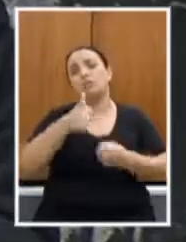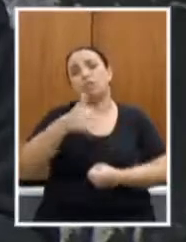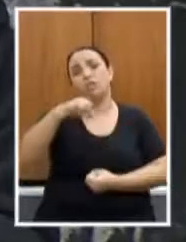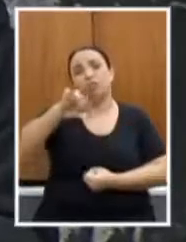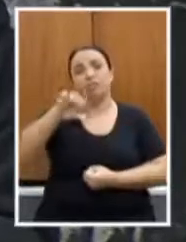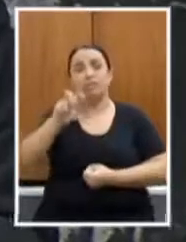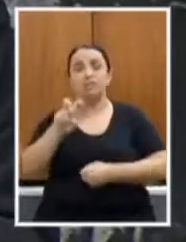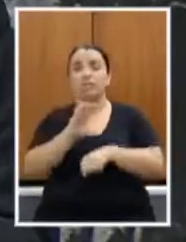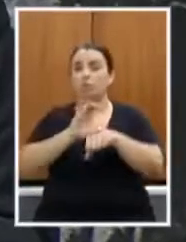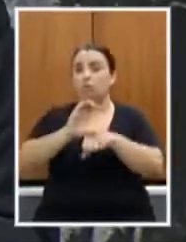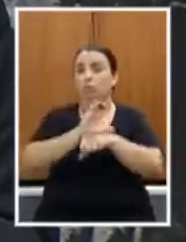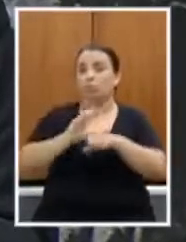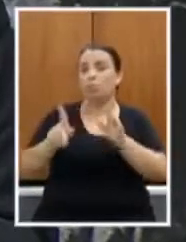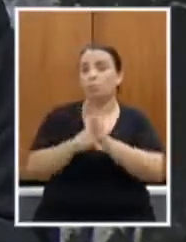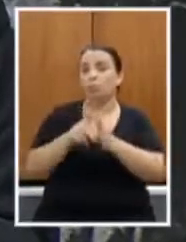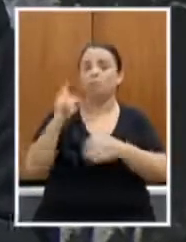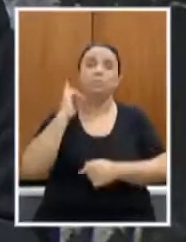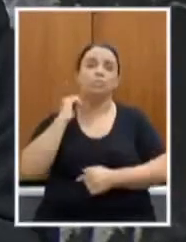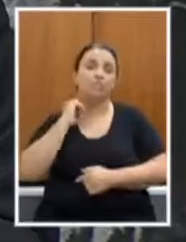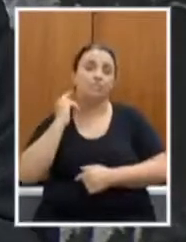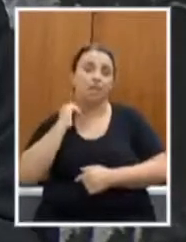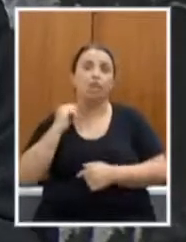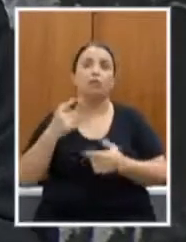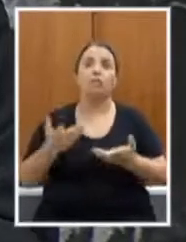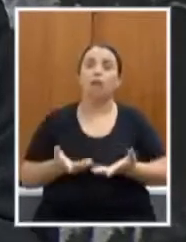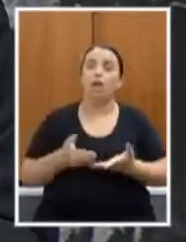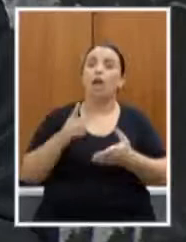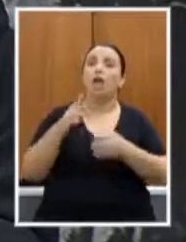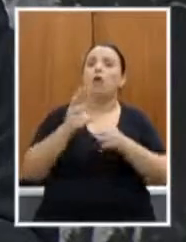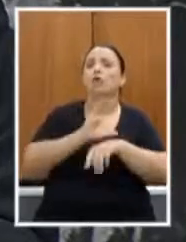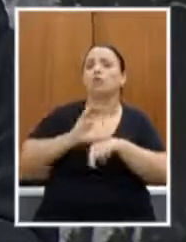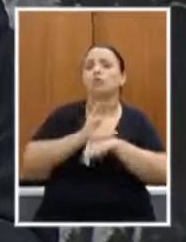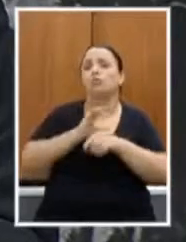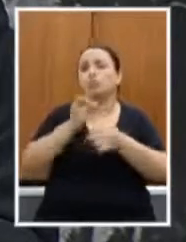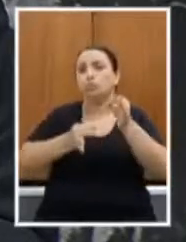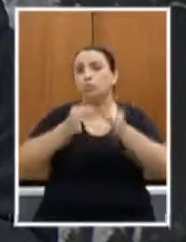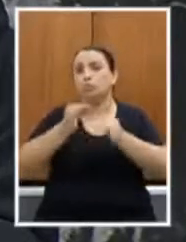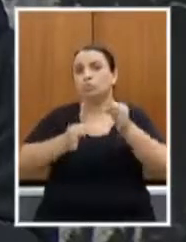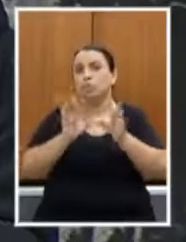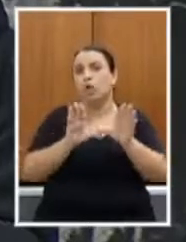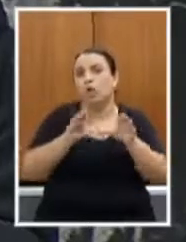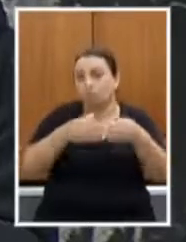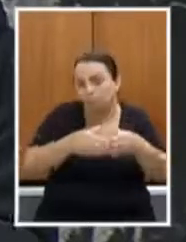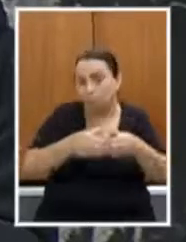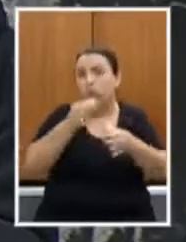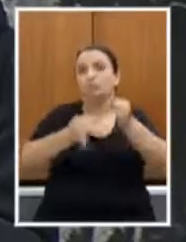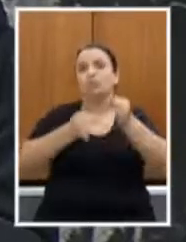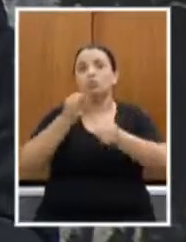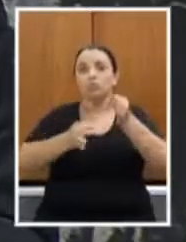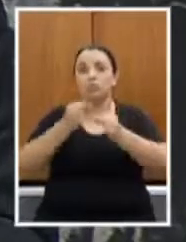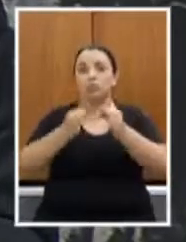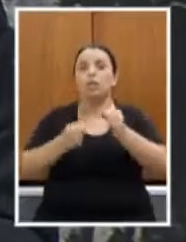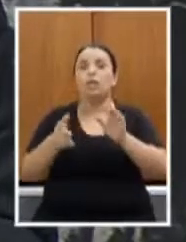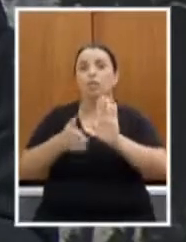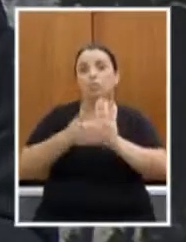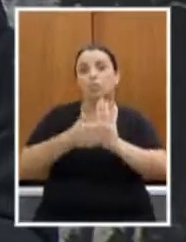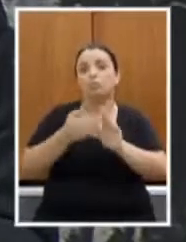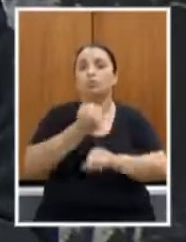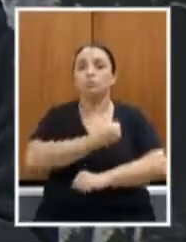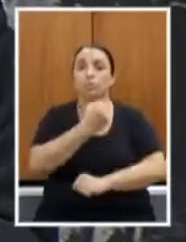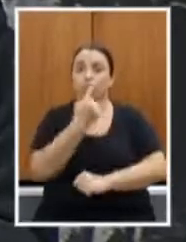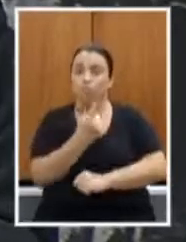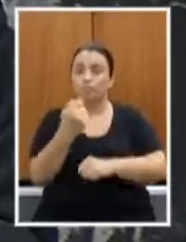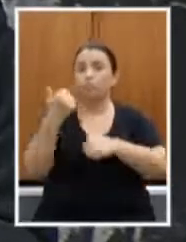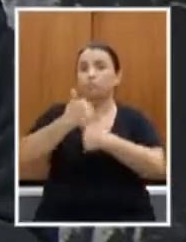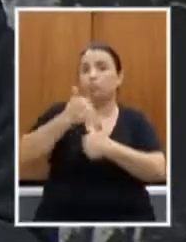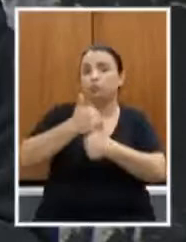Estado. A Comissão de Justiça conclui pela constitucionalidade da proposta na forma do substitutivo número 1 que apresenta. A Comissão Especial opina